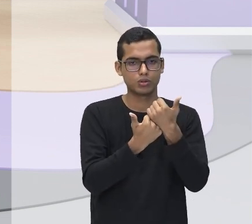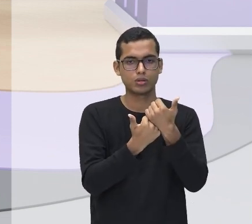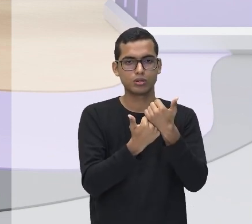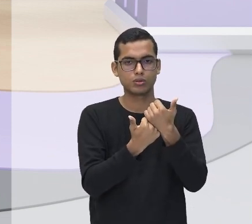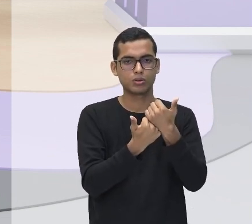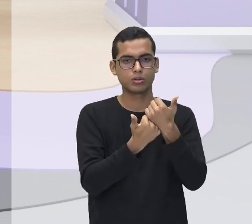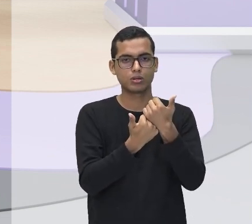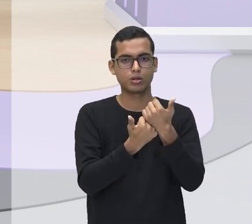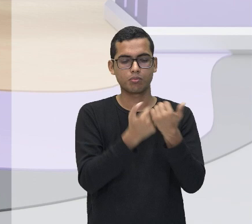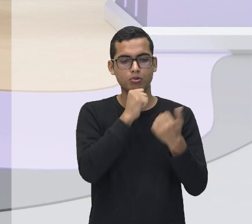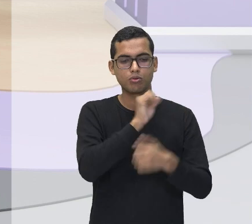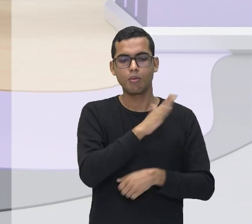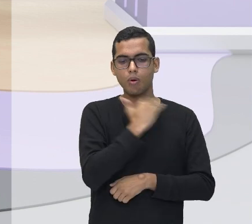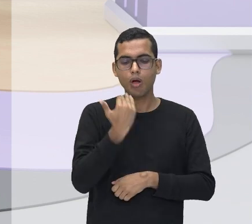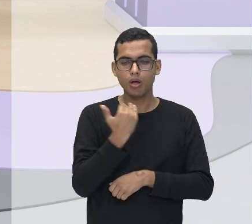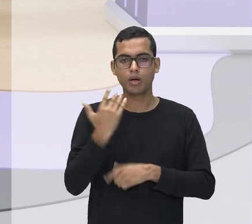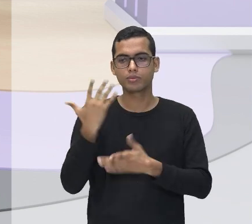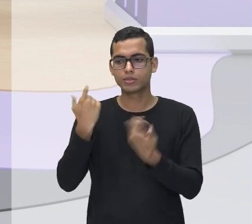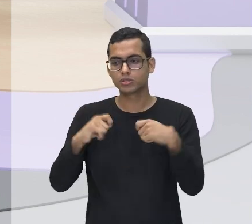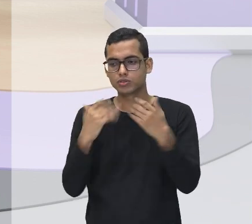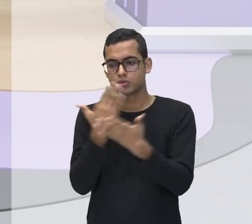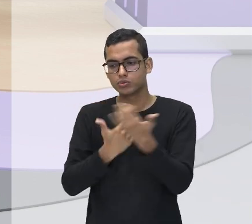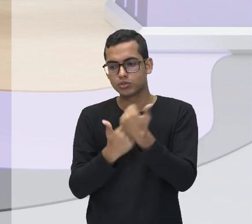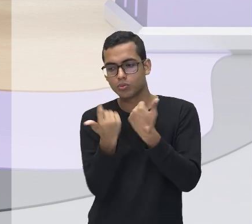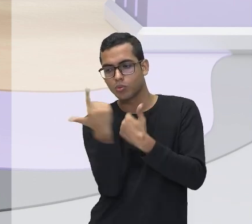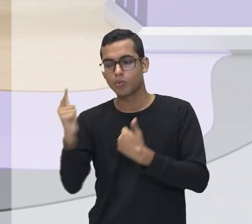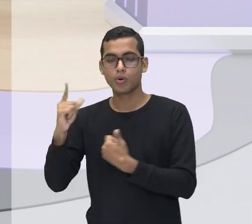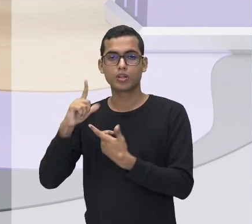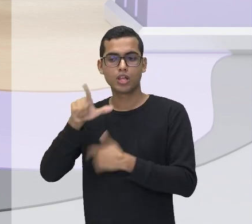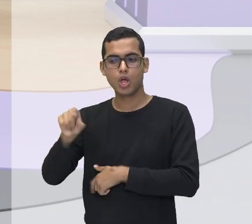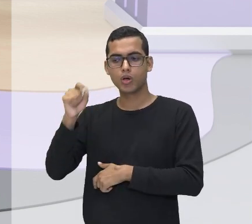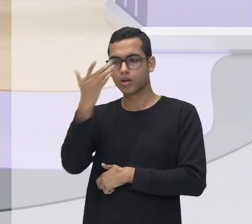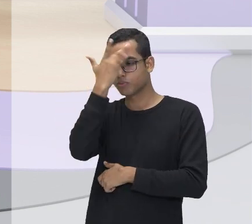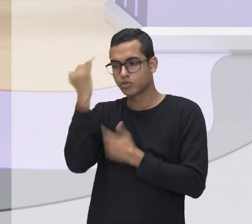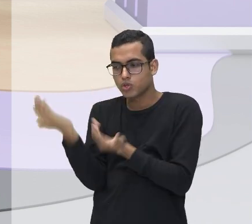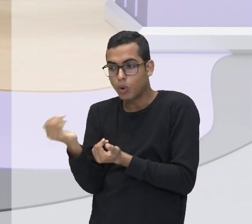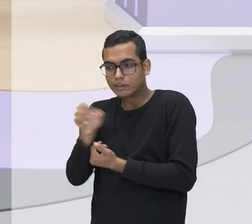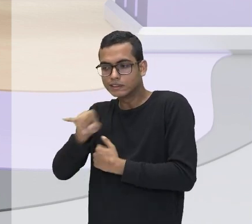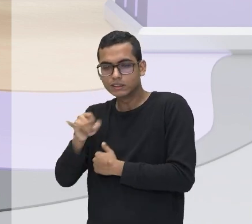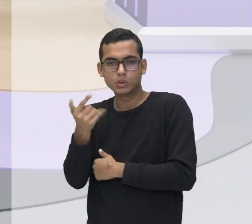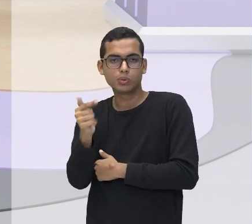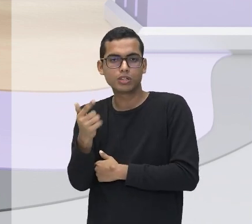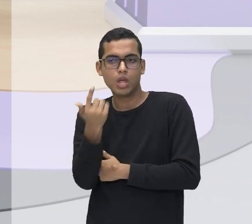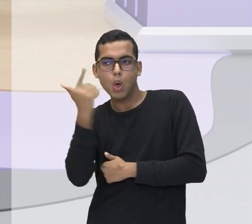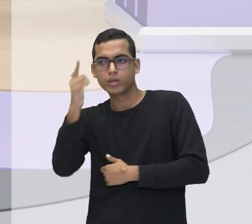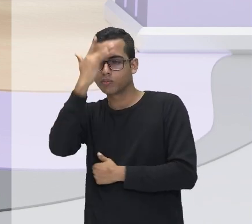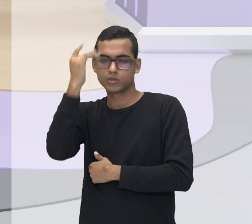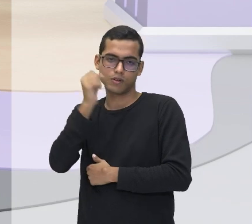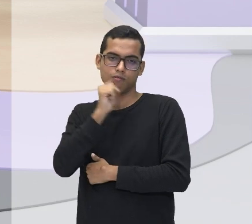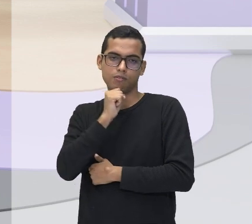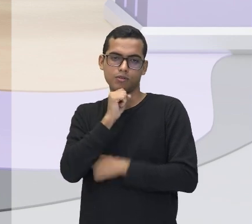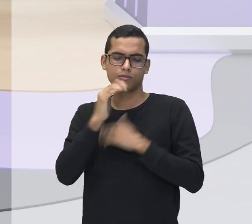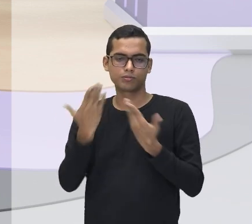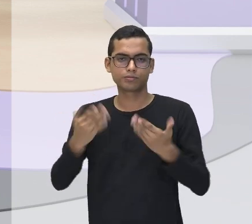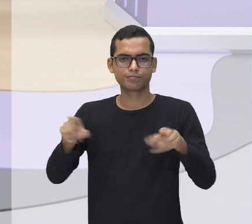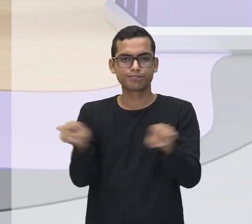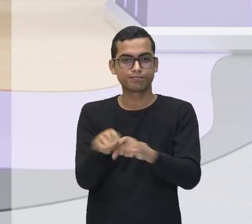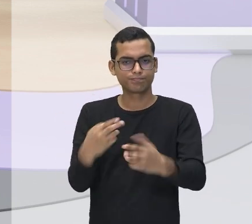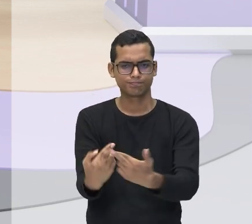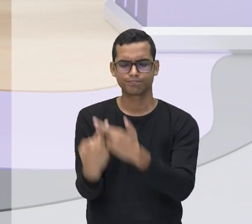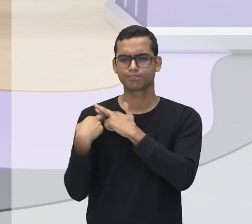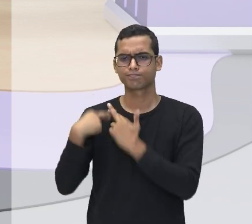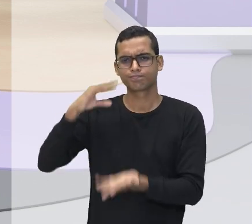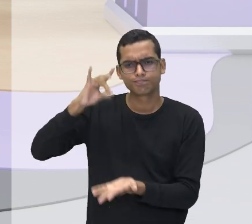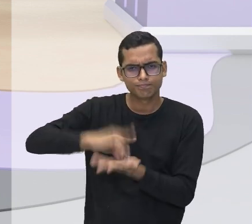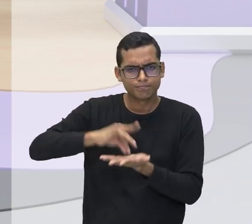na questão de idade, eles escolhem pessoas mais jovens, mas também de grande responsabilidade e